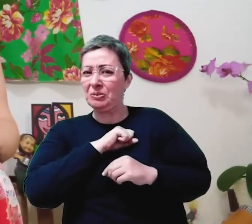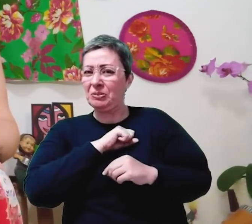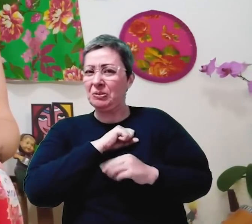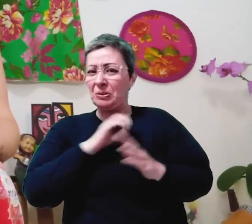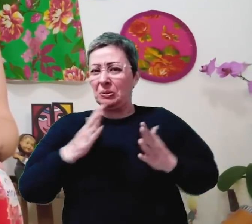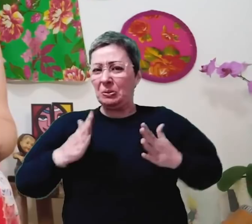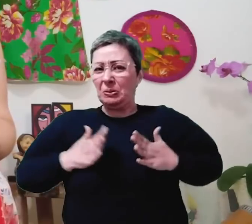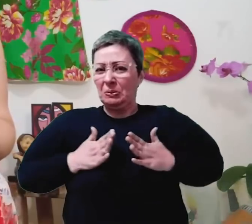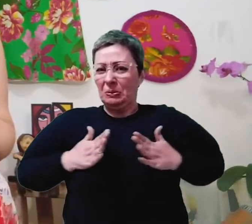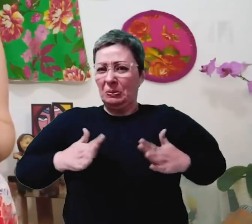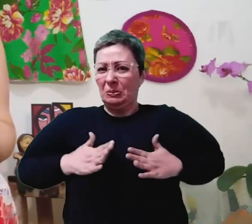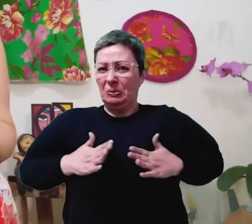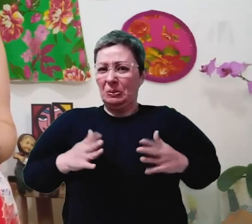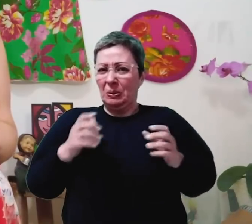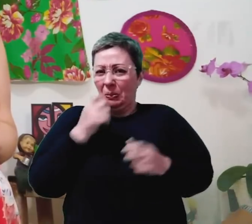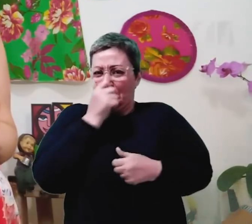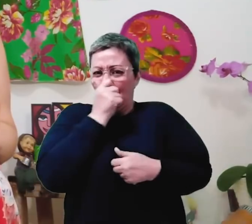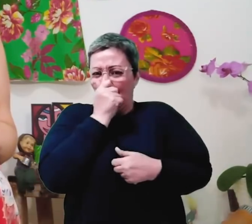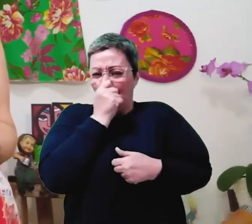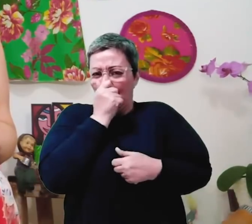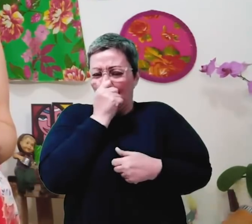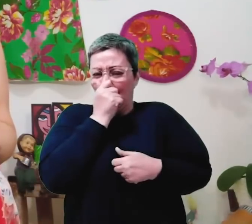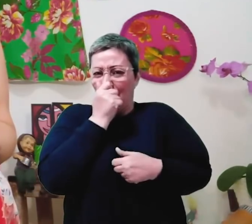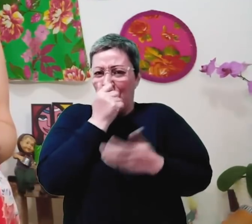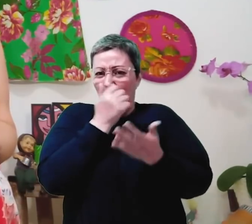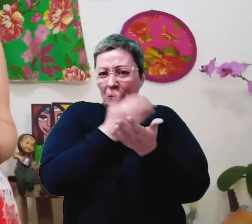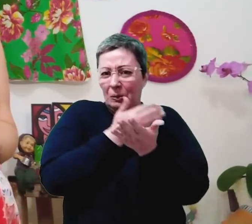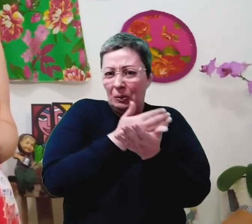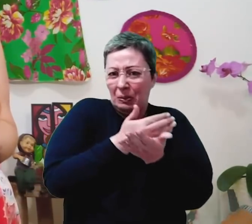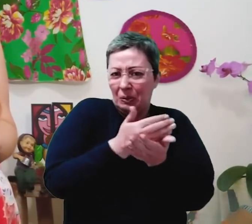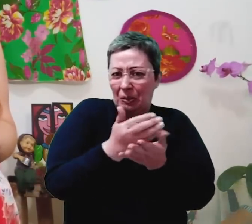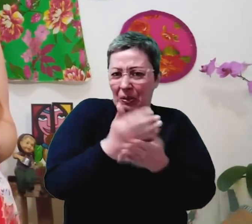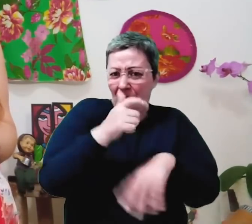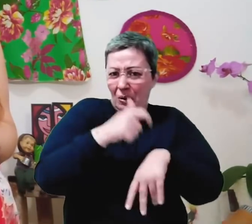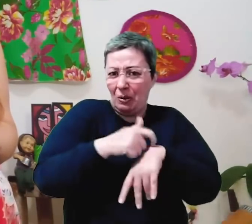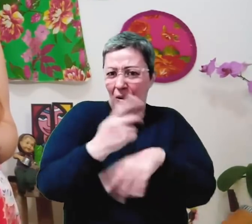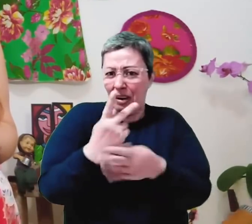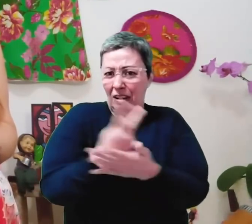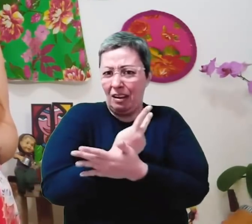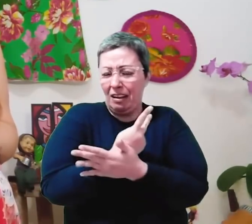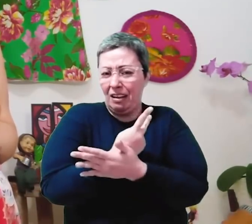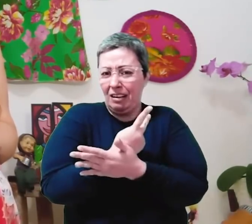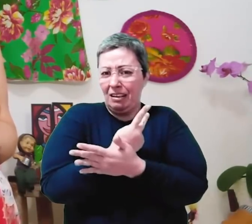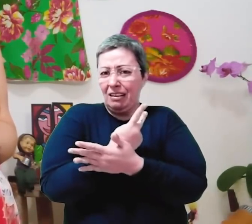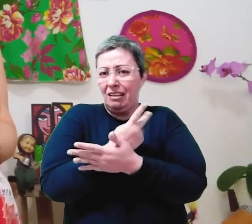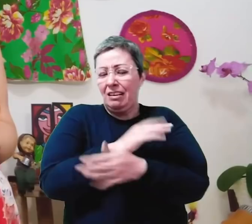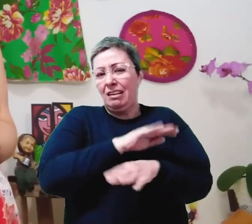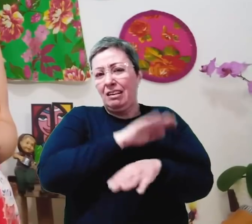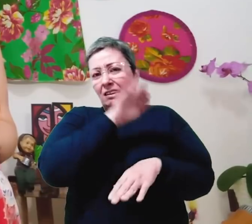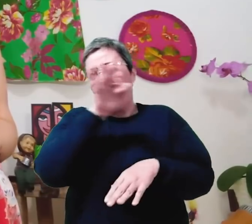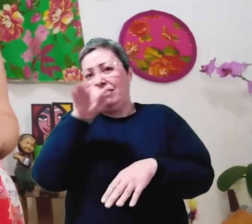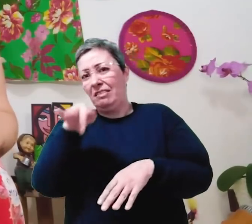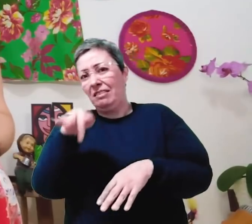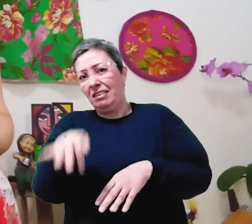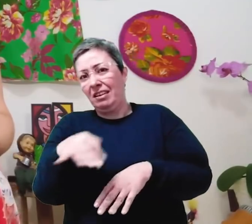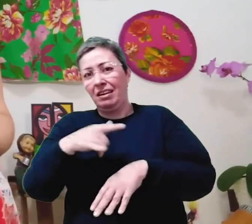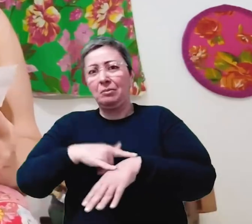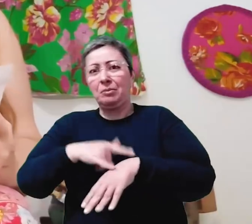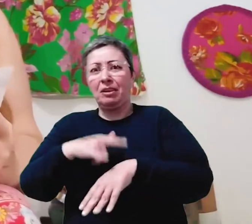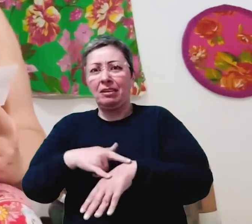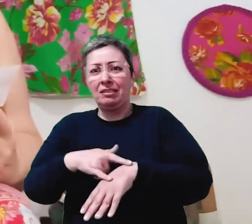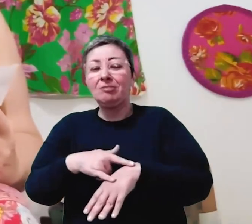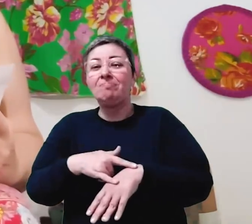desagradável. Aperta no corpo inteiro. Começa na hora errada,